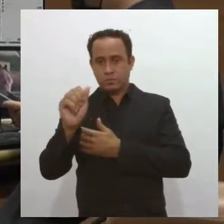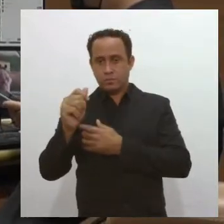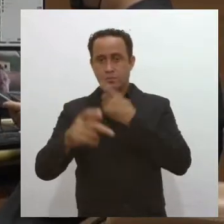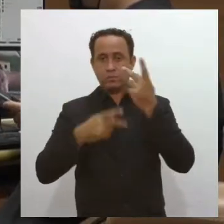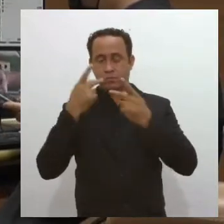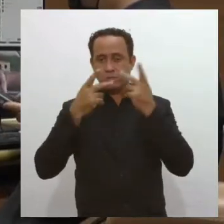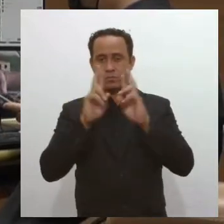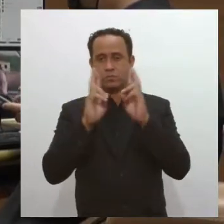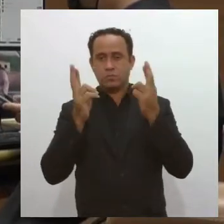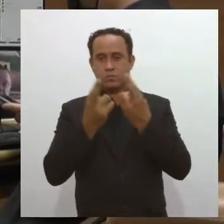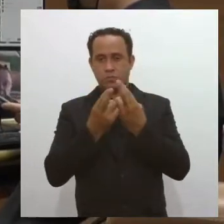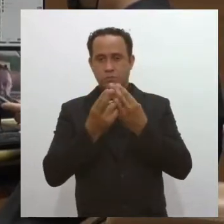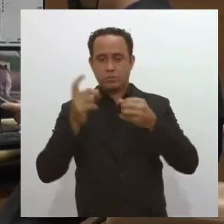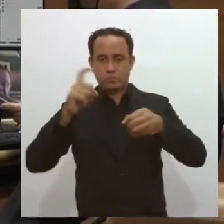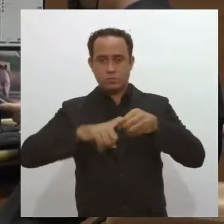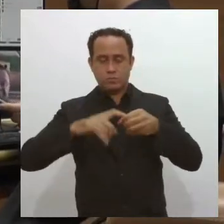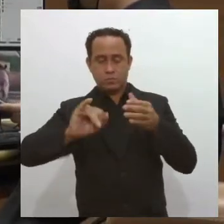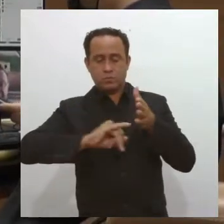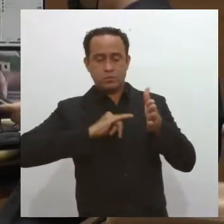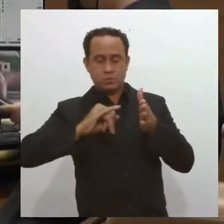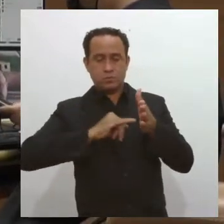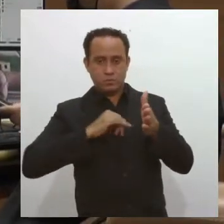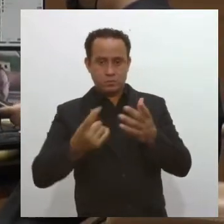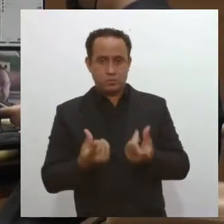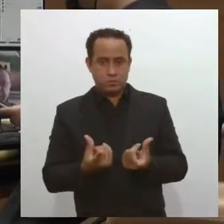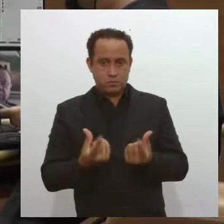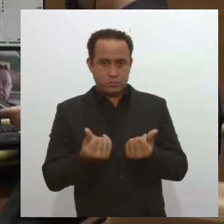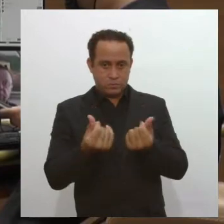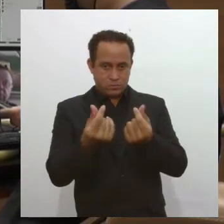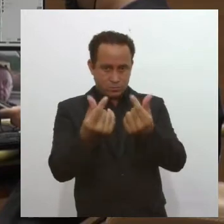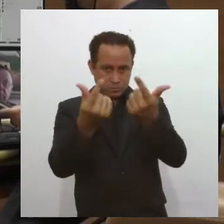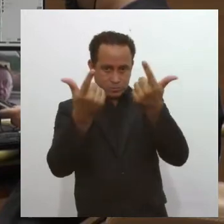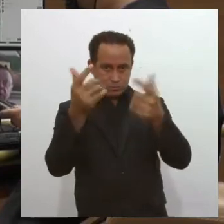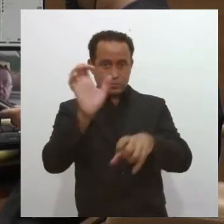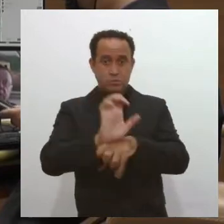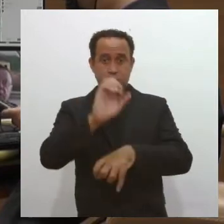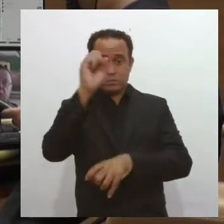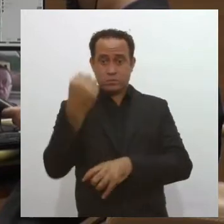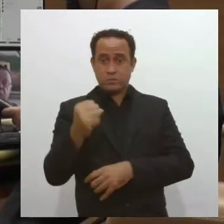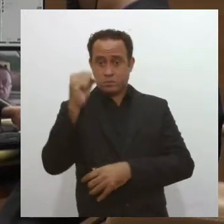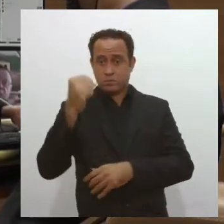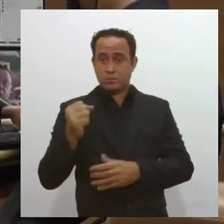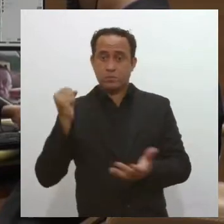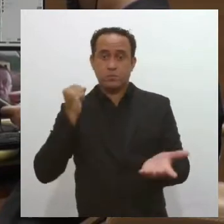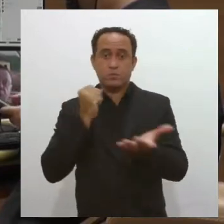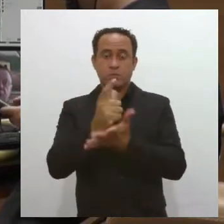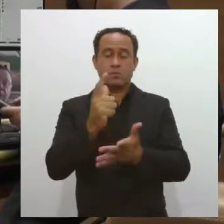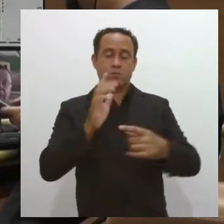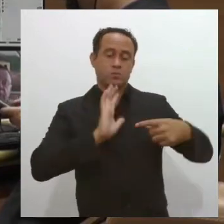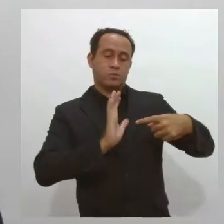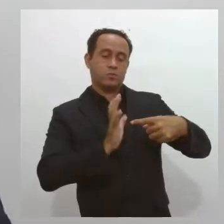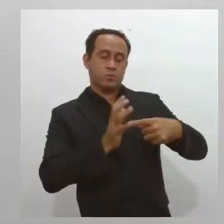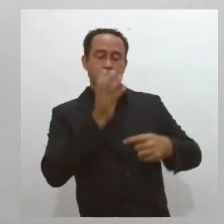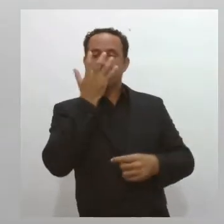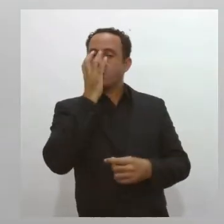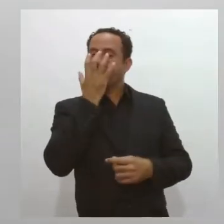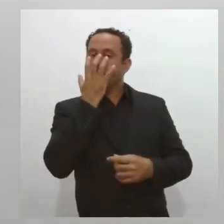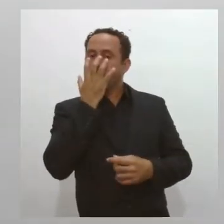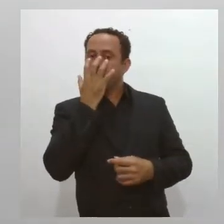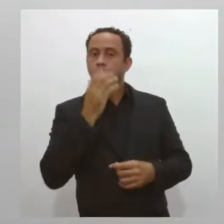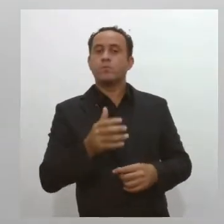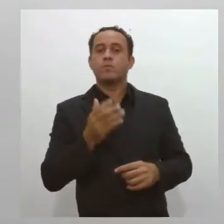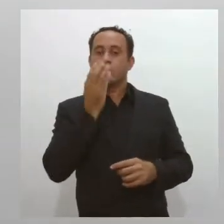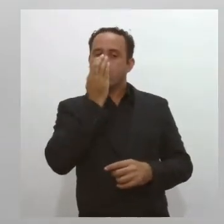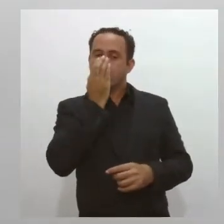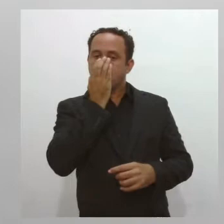do Consórcio Nordeste e sobre os valores investidos pelo Estado de Sergipe para compras através do consórcio. Mais uma vez